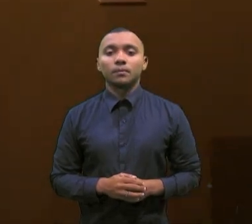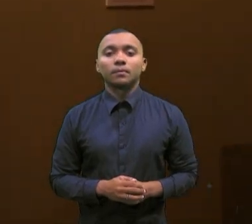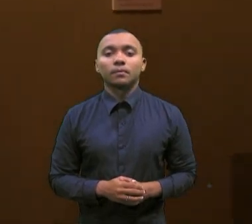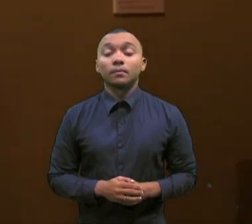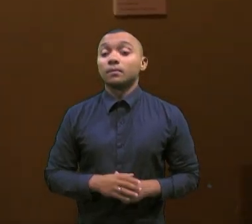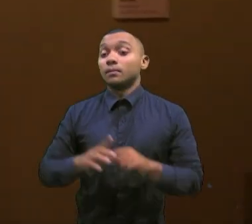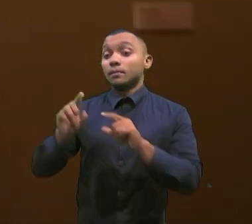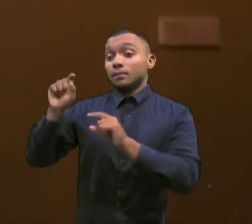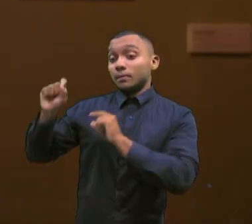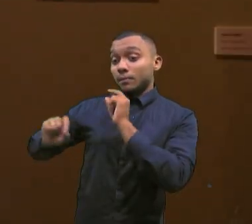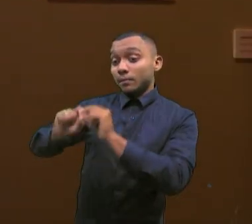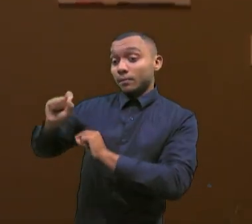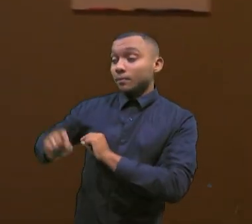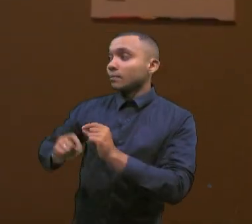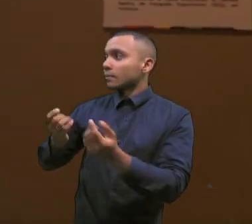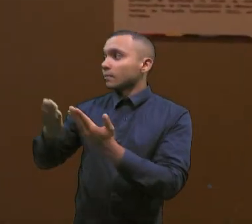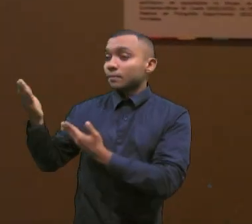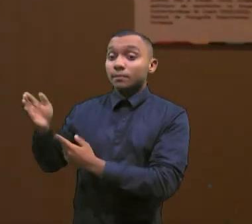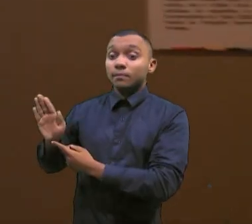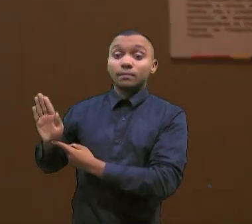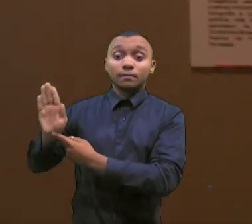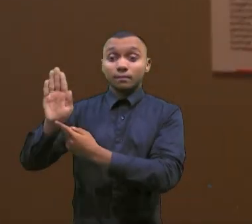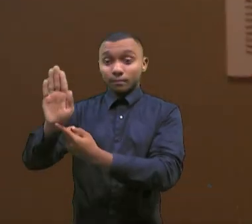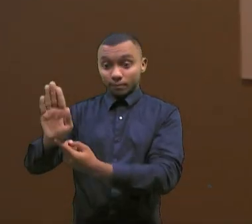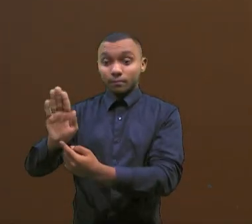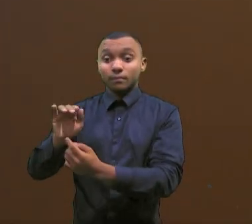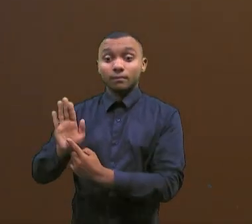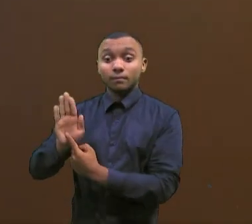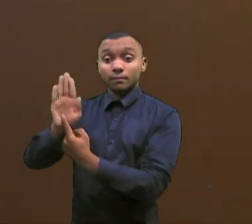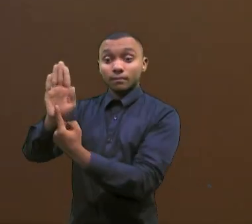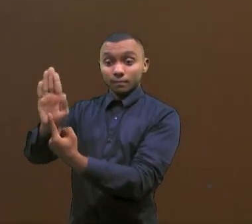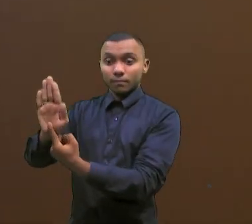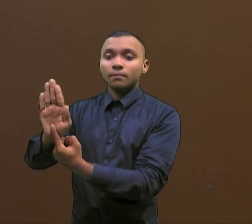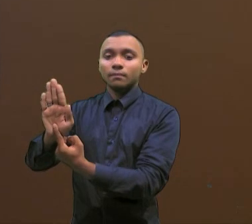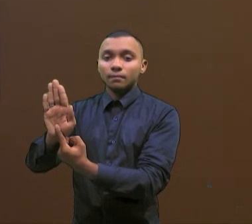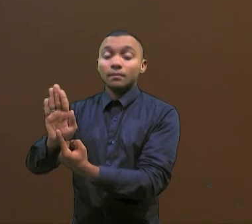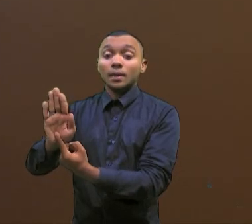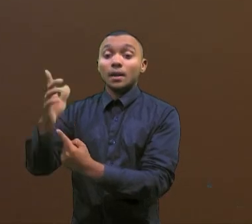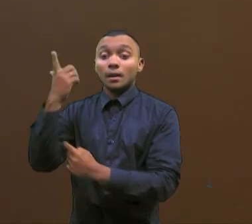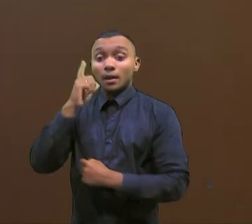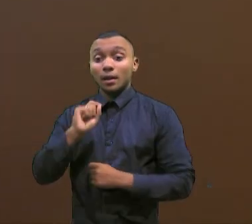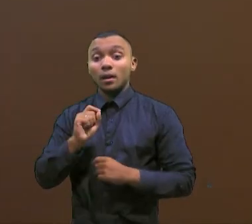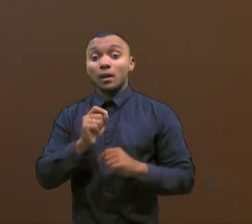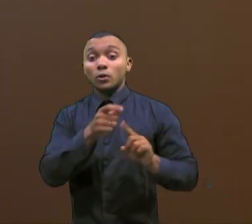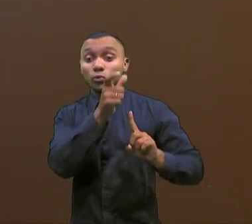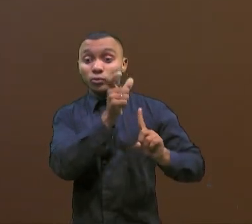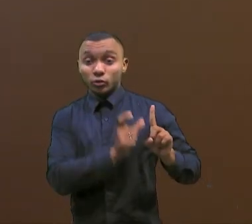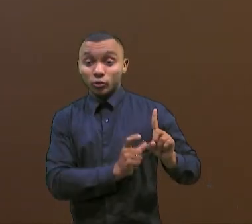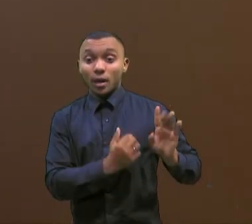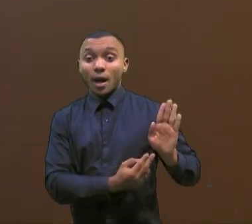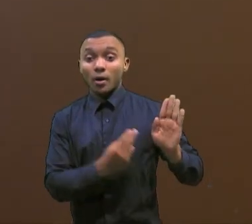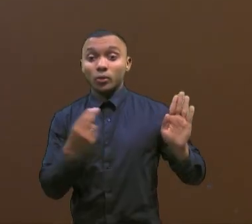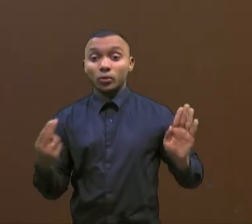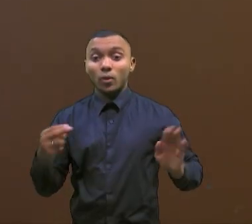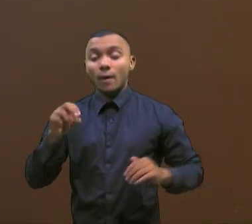né? tem uma obra que é uma instalação com o Vindi, né? De um artista que é o Fim do Caminho.